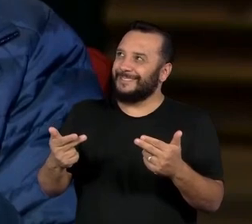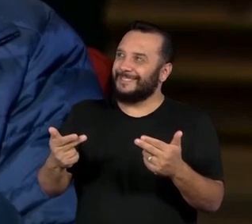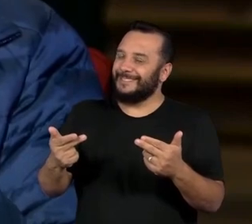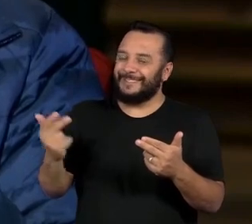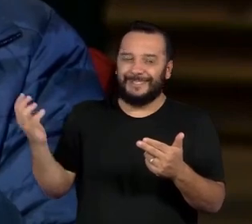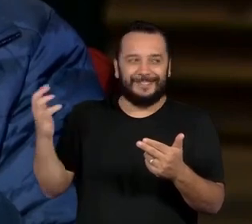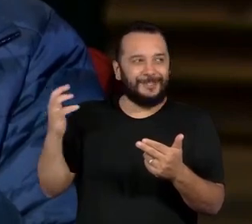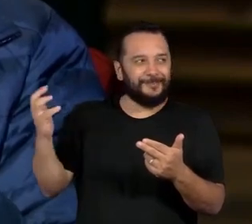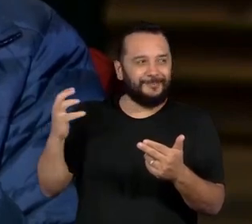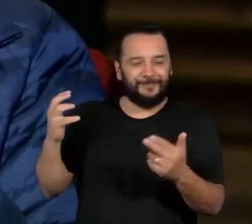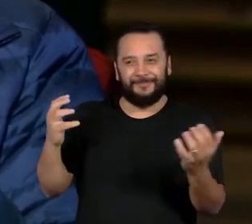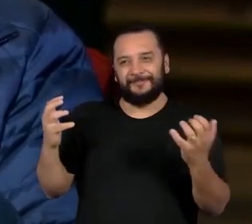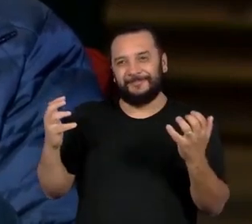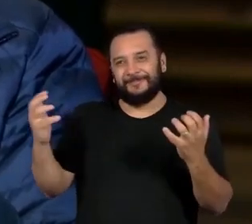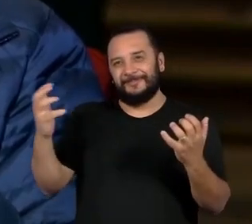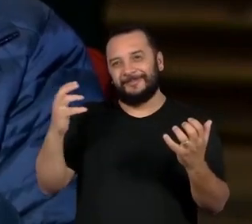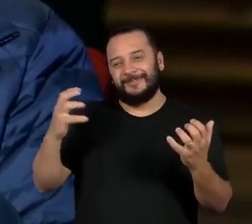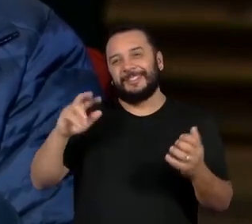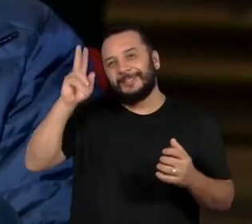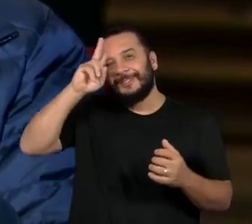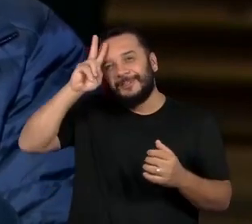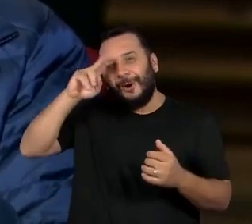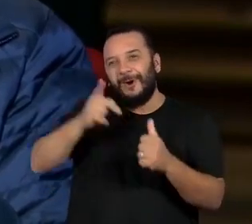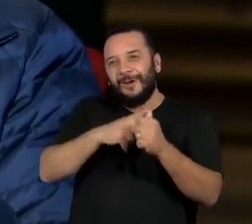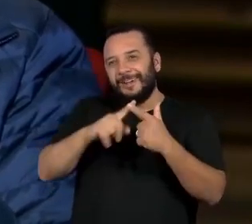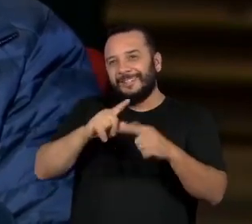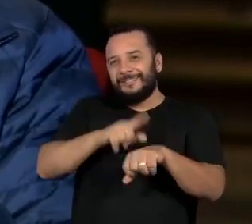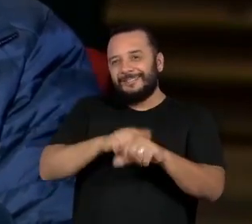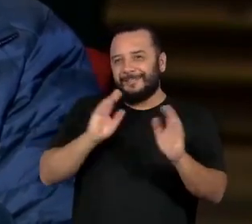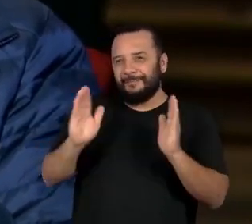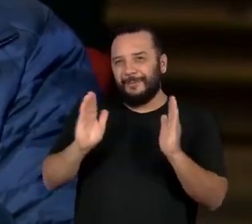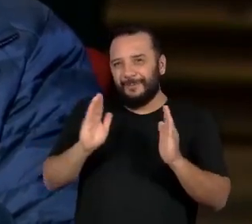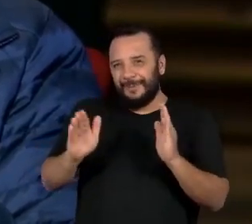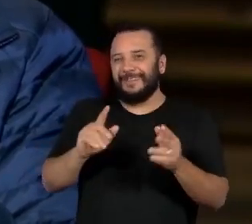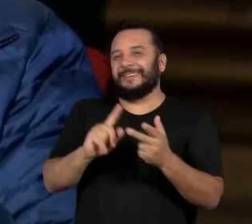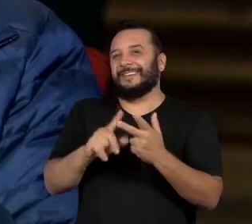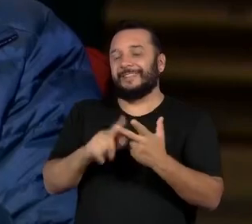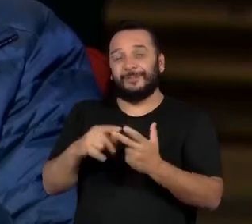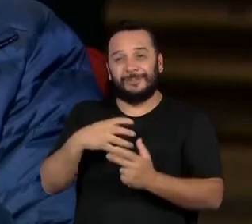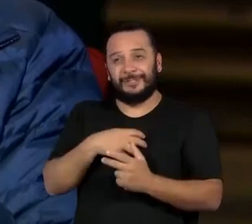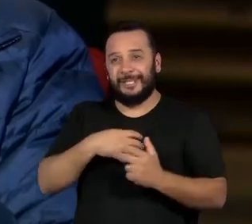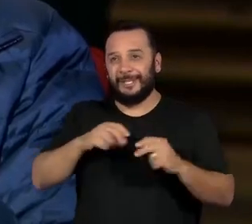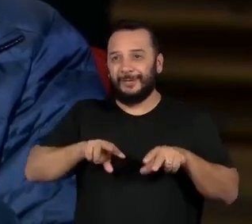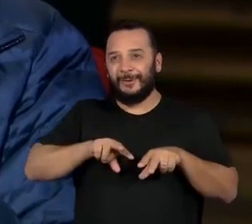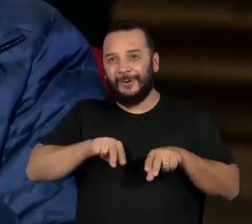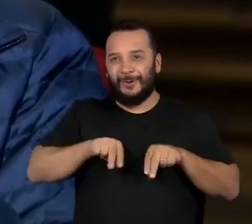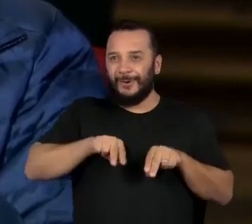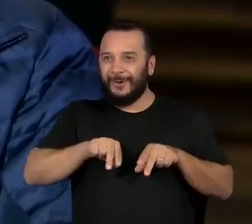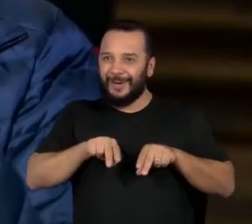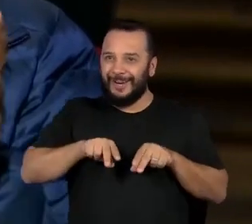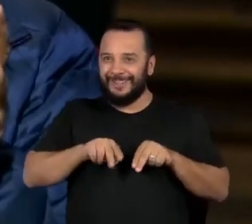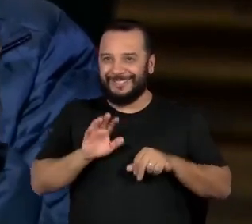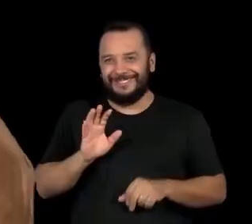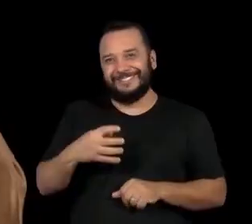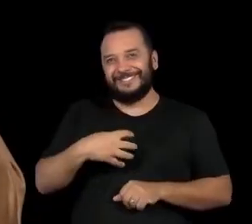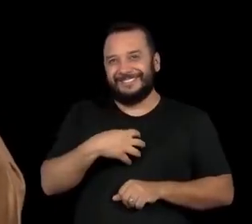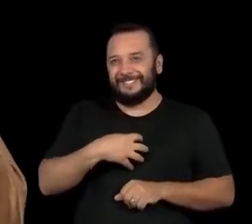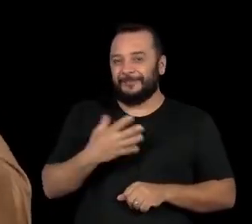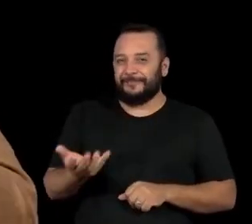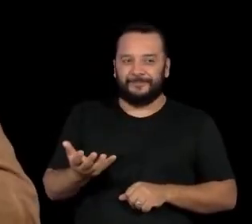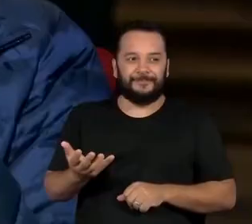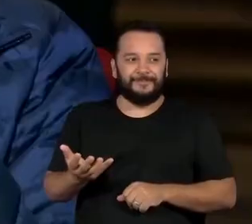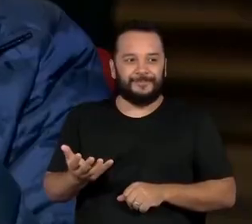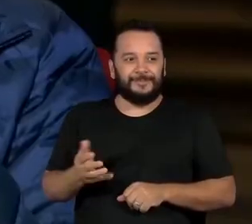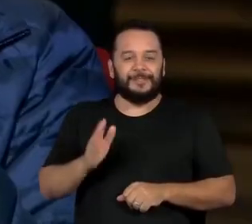inspiraram aquela história aquele momento daquela daquele jeitão do Horácio fazer isso Capítulo Quanto que